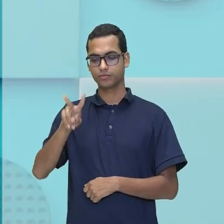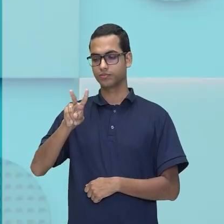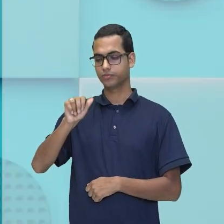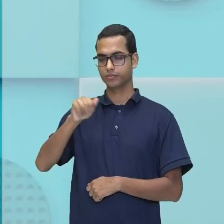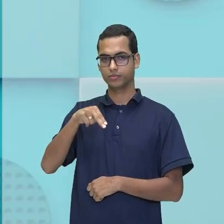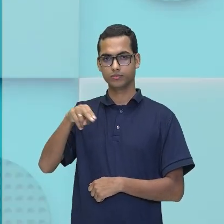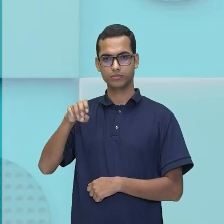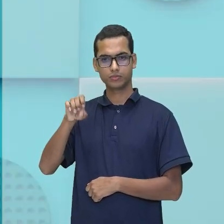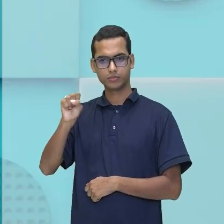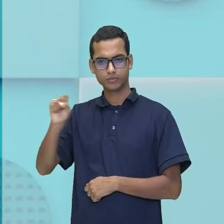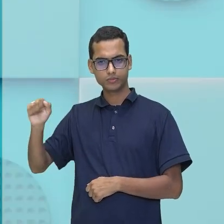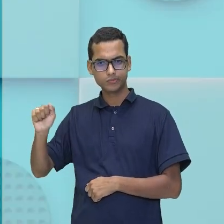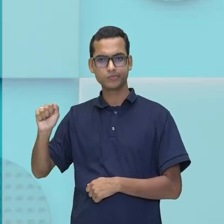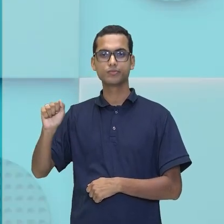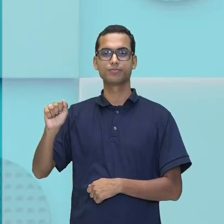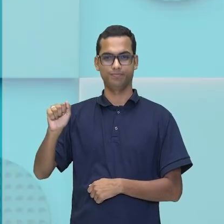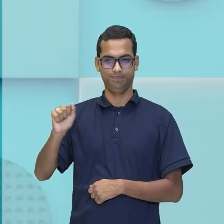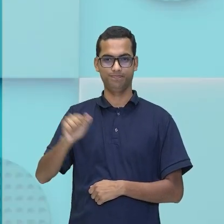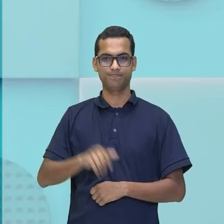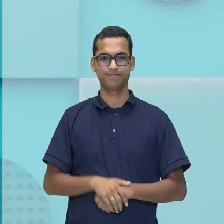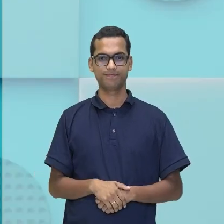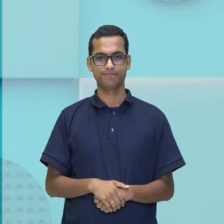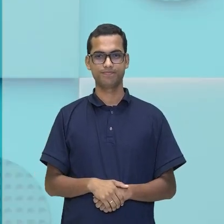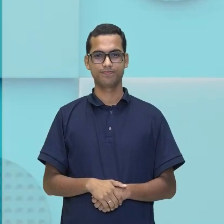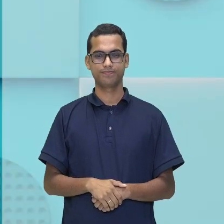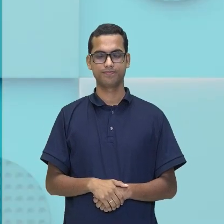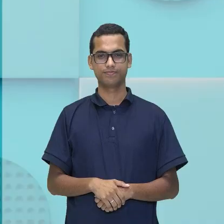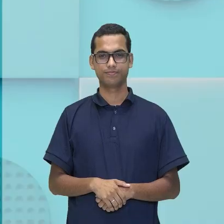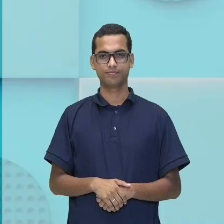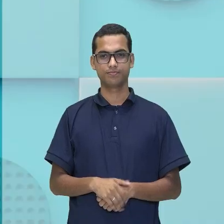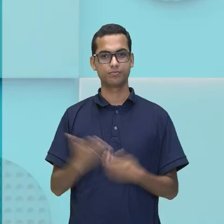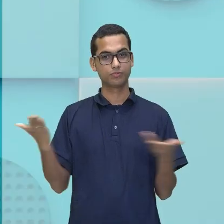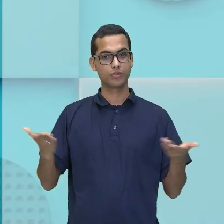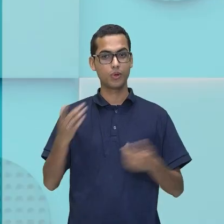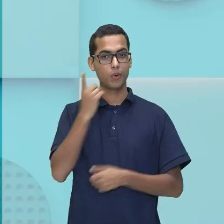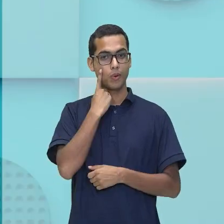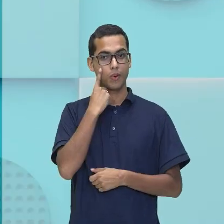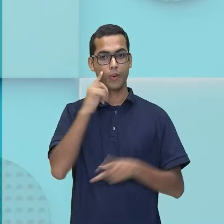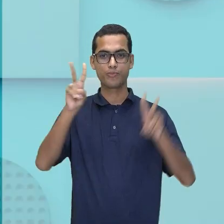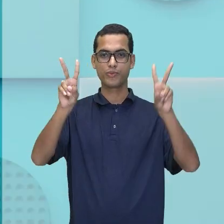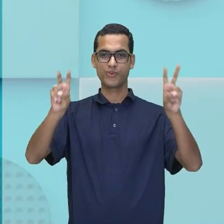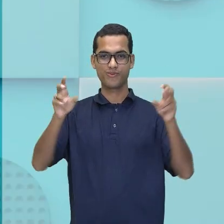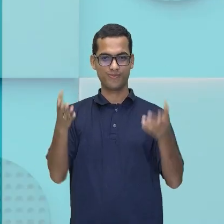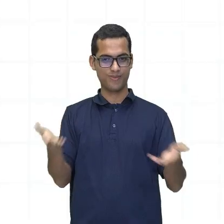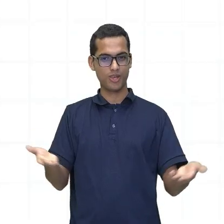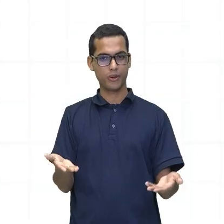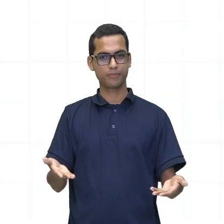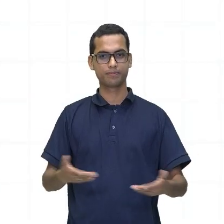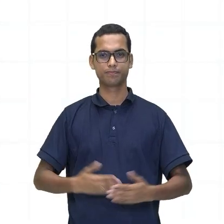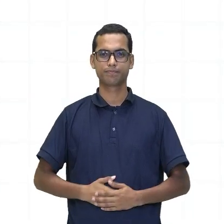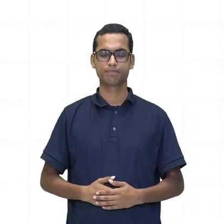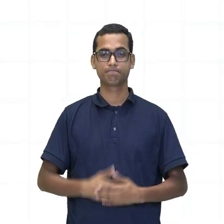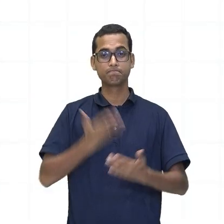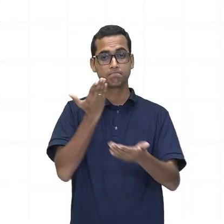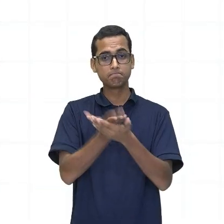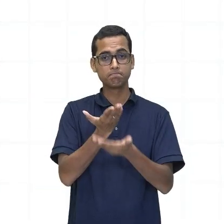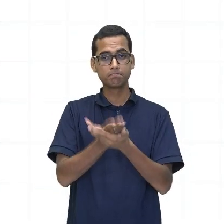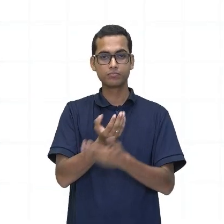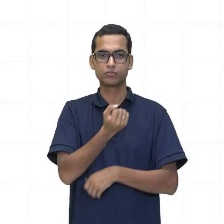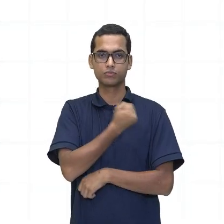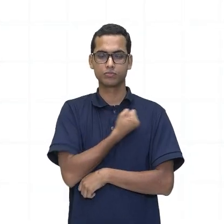professora Vanessa Mafra. Vamos verificar o nosso conteúdo? Aula de